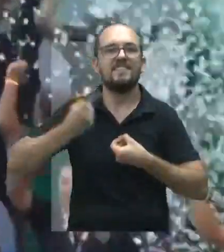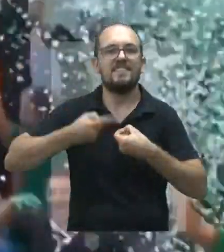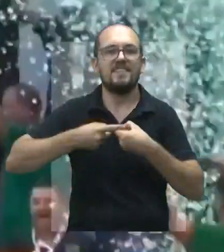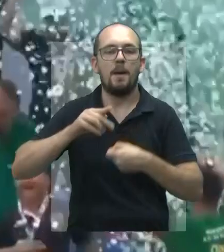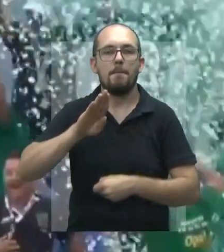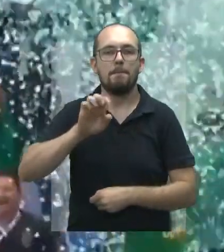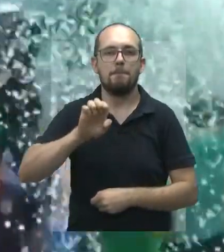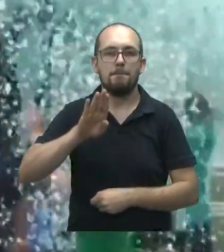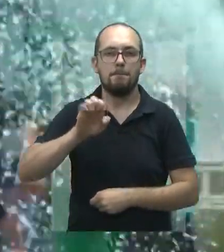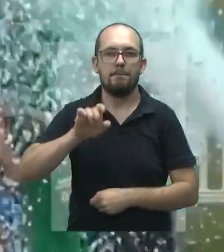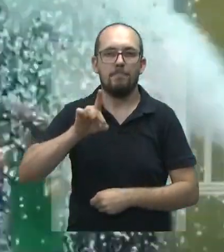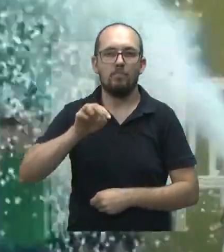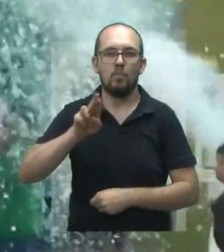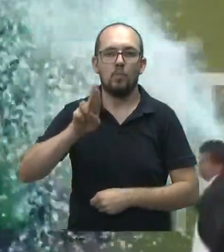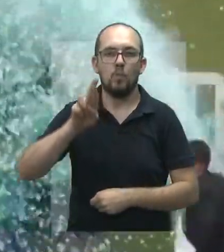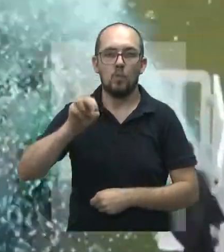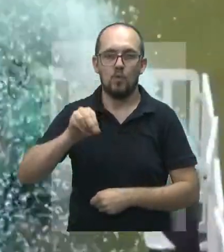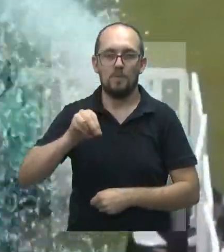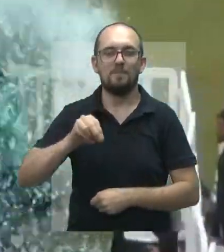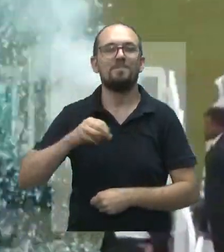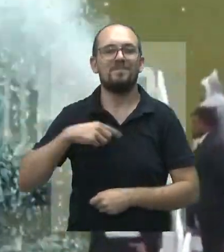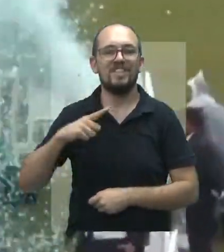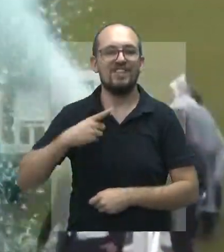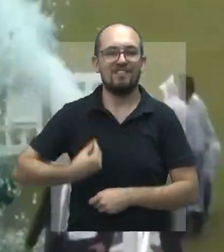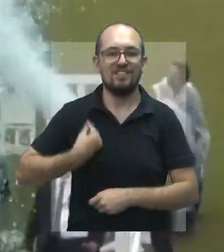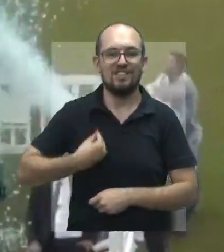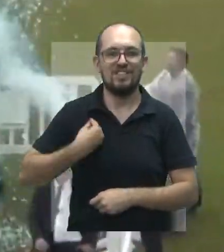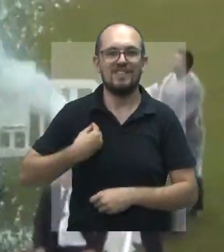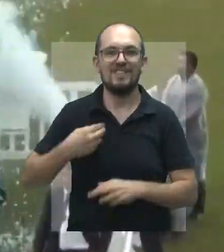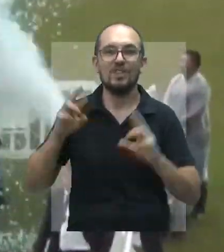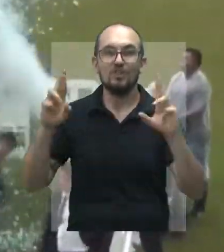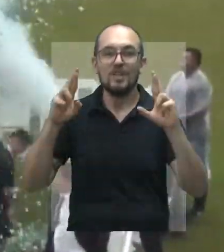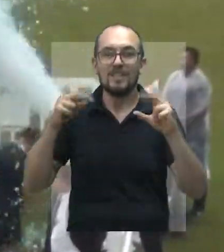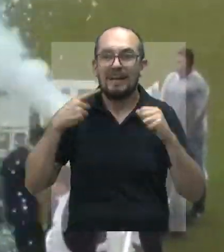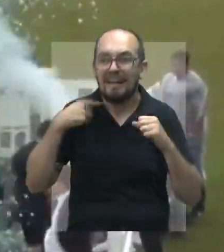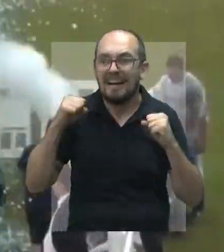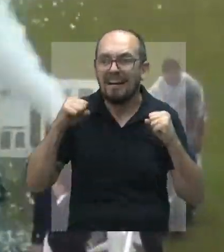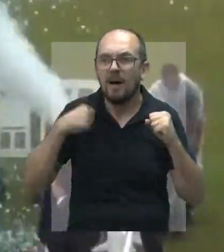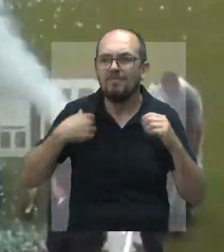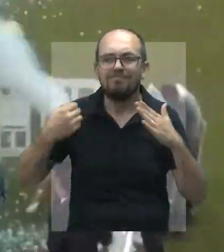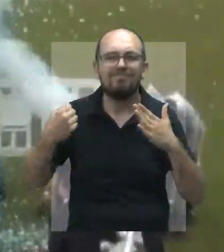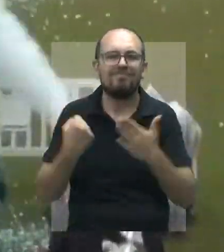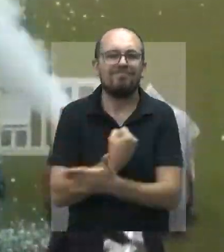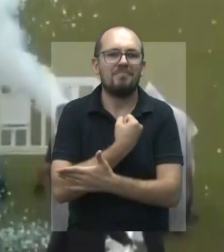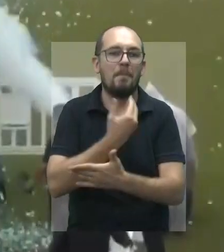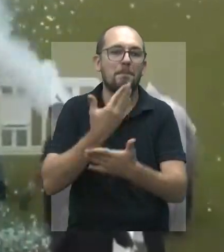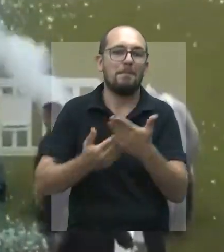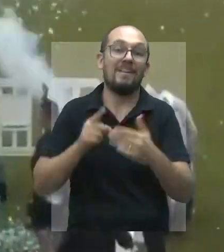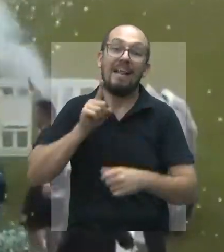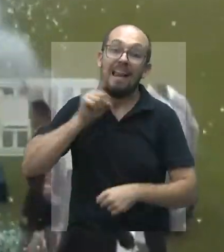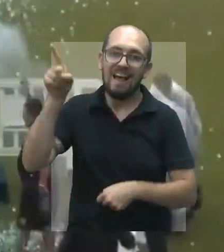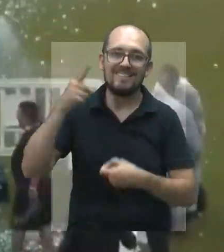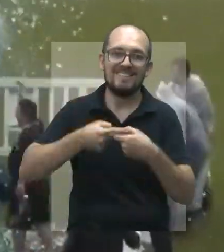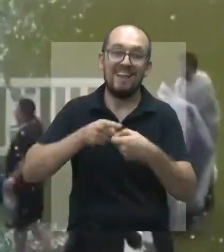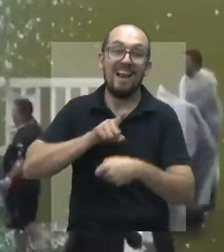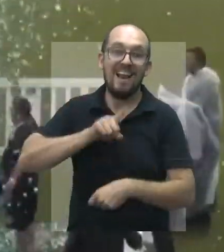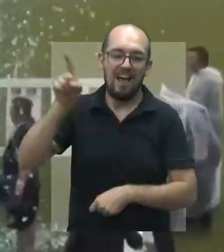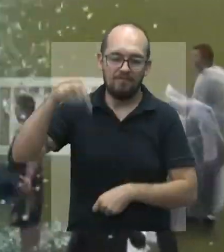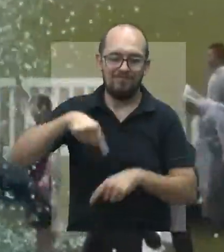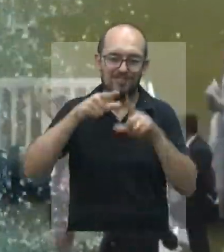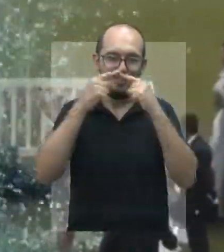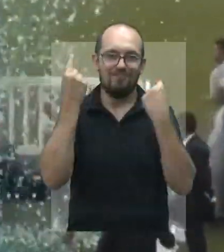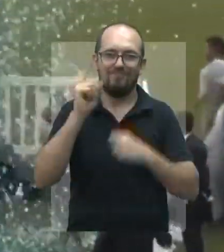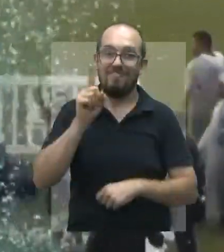de Bebedouro. Então o torcedor da Inter de Bebedouro estava esperando fazer a festa em casa, né? Mas o 15 então conseguiu